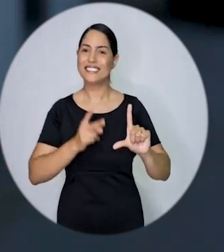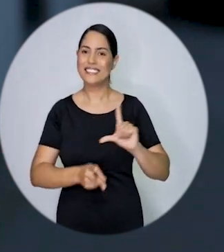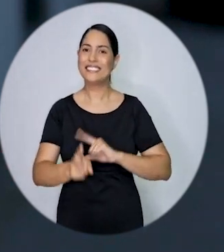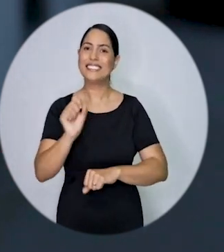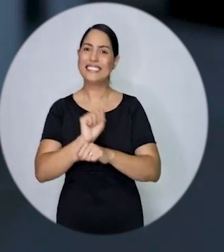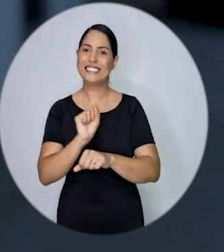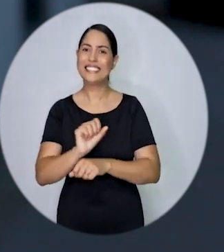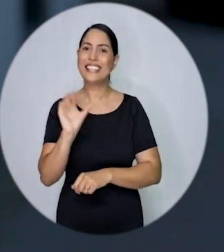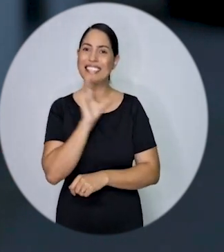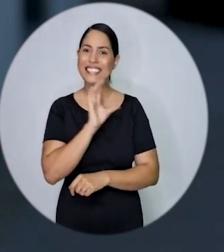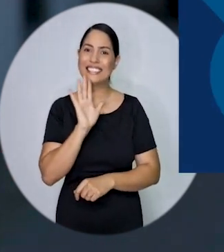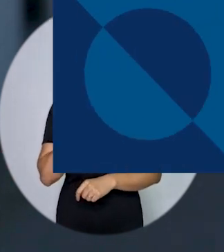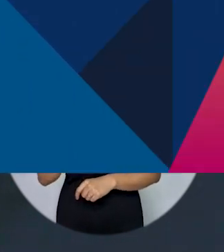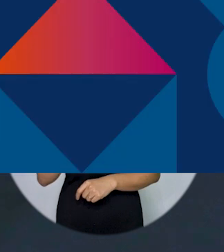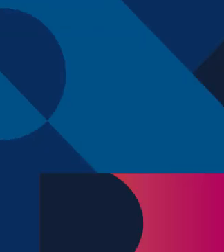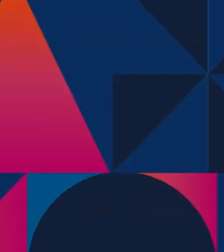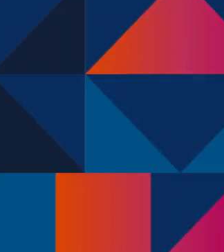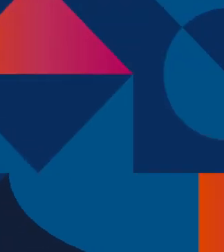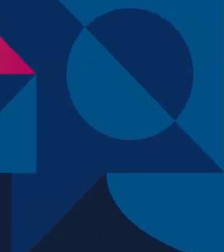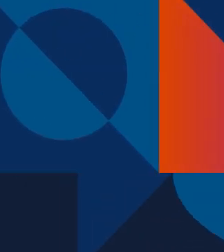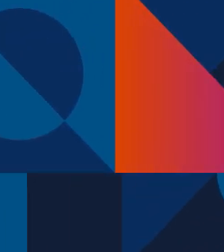Especial Retrospectiva. É rapidinho.